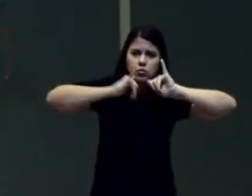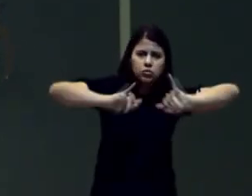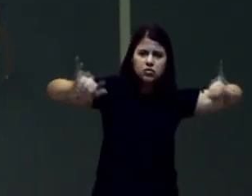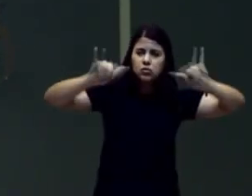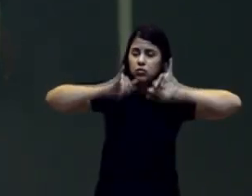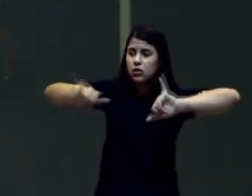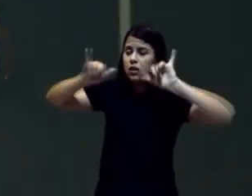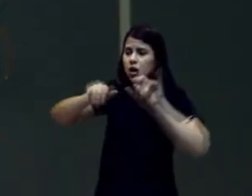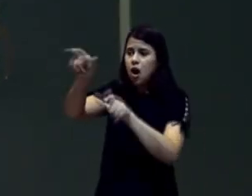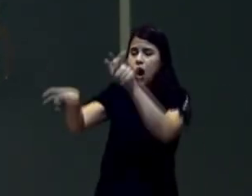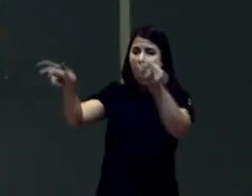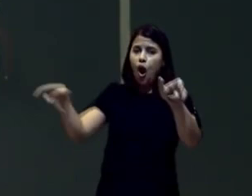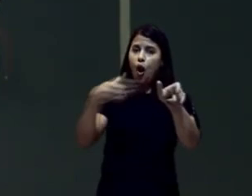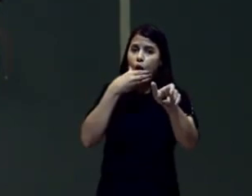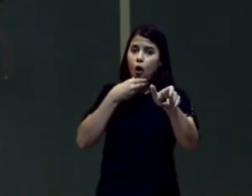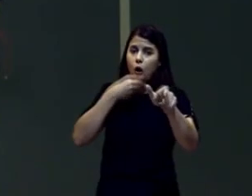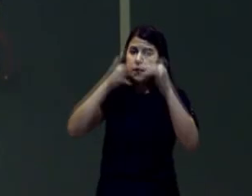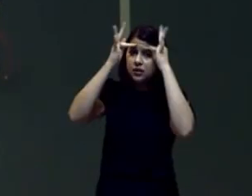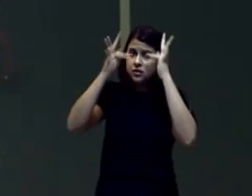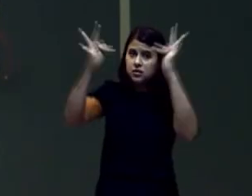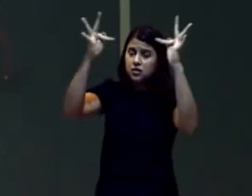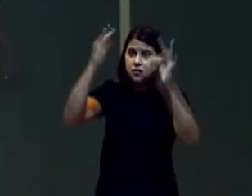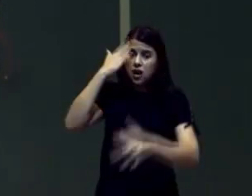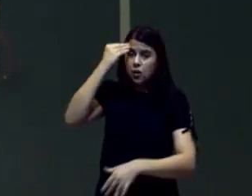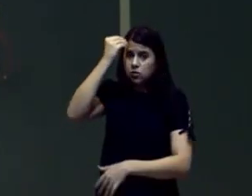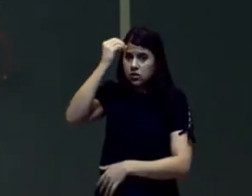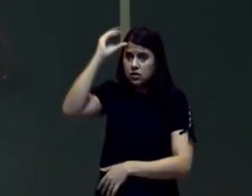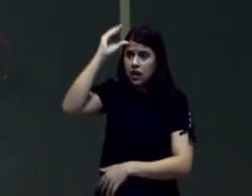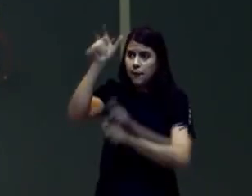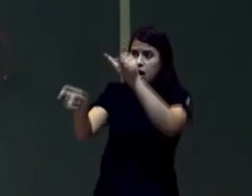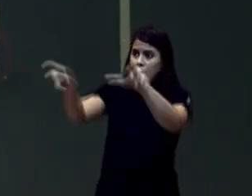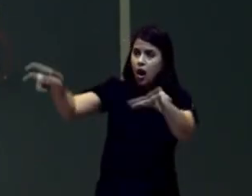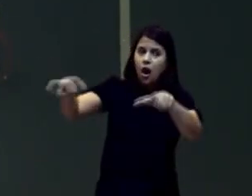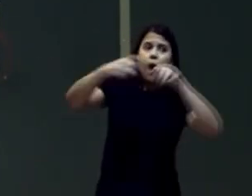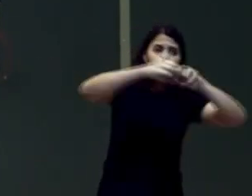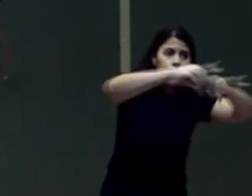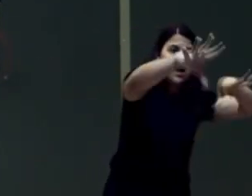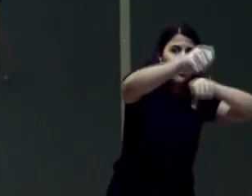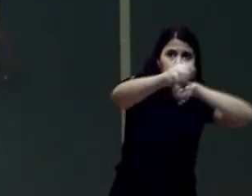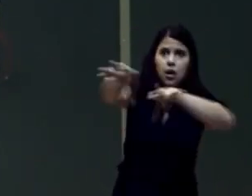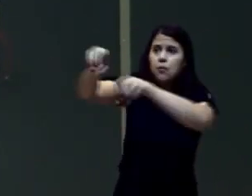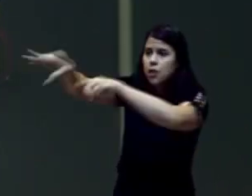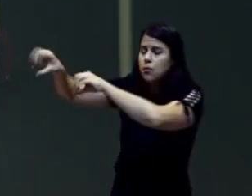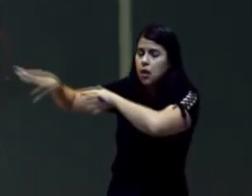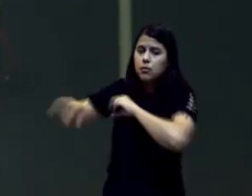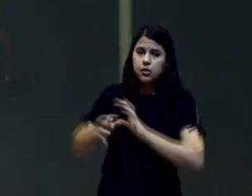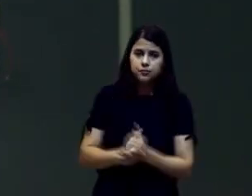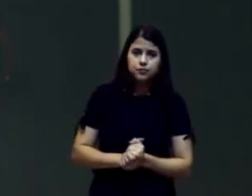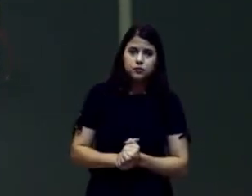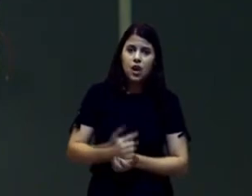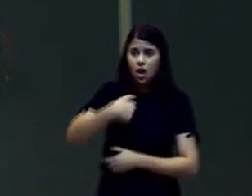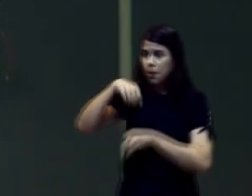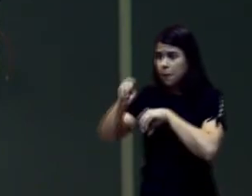instruir outros. E o que você ouviu de mim na presença de muitas testemunhas, isso